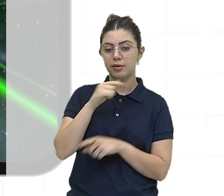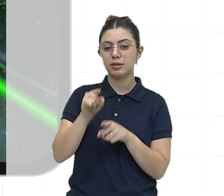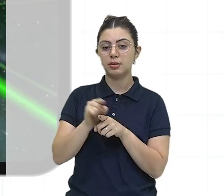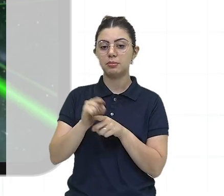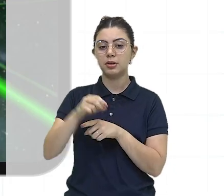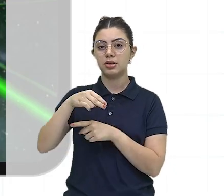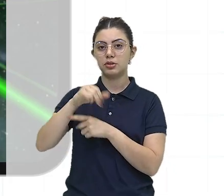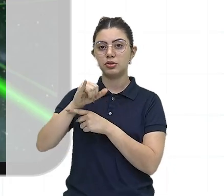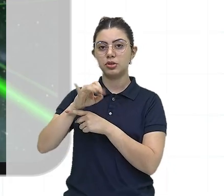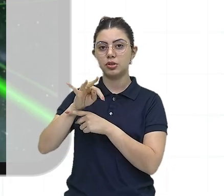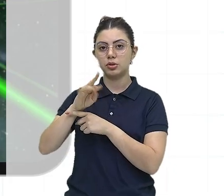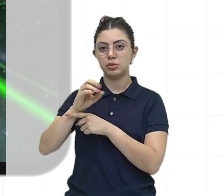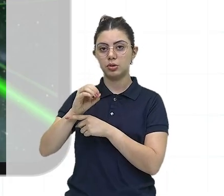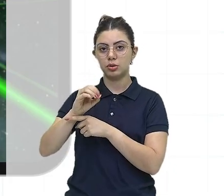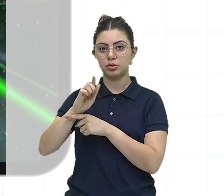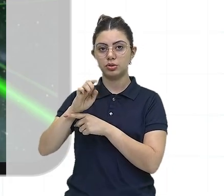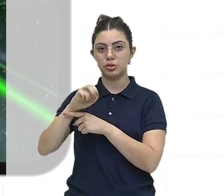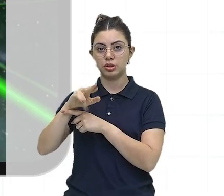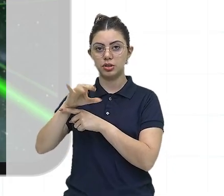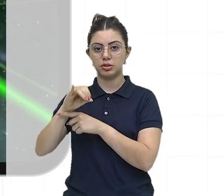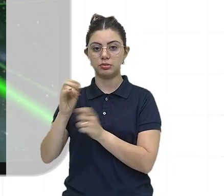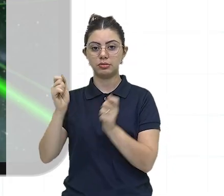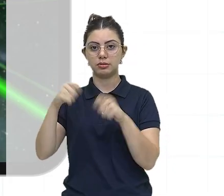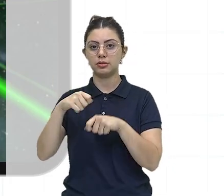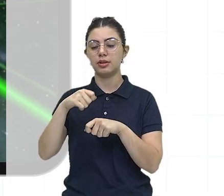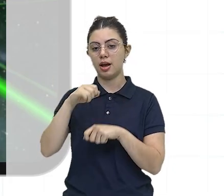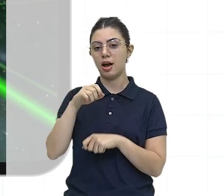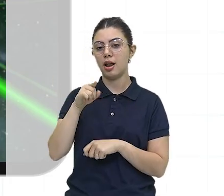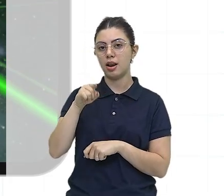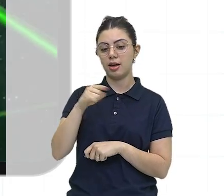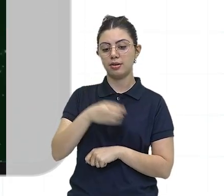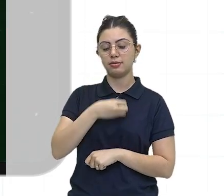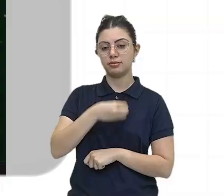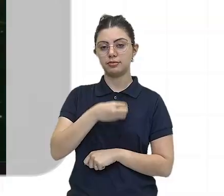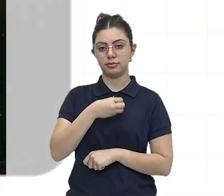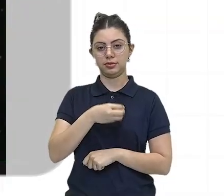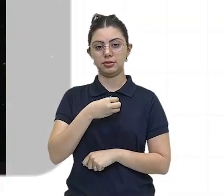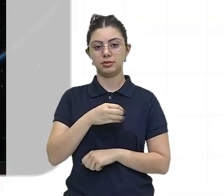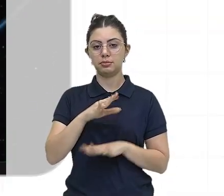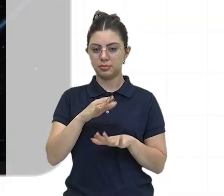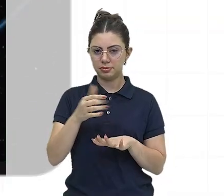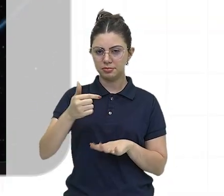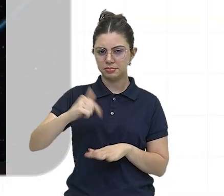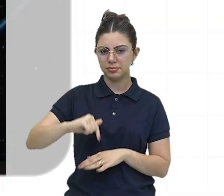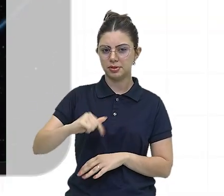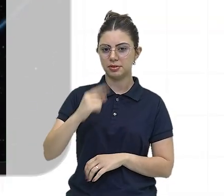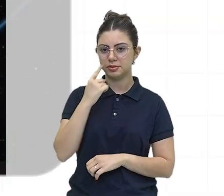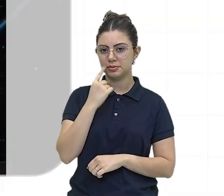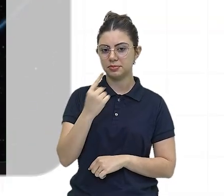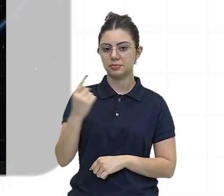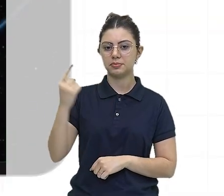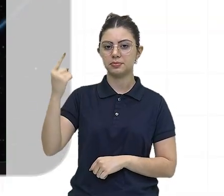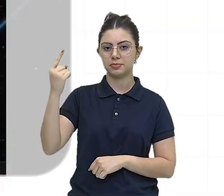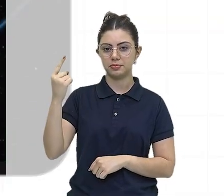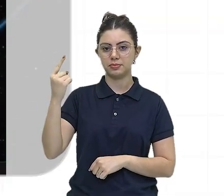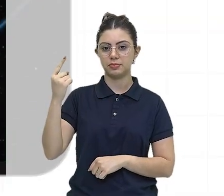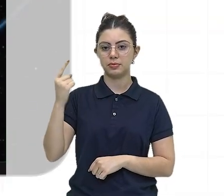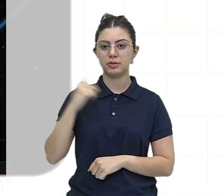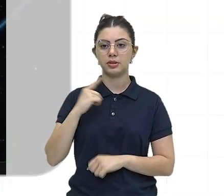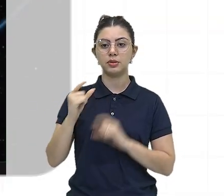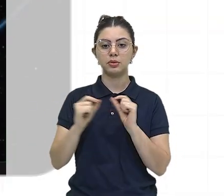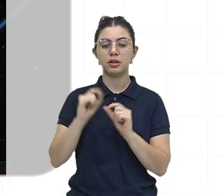nosso planeta. E ainda temos a Lua como o nosso